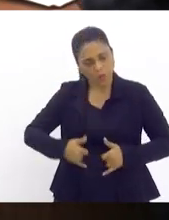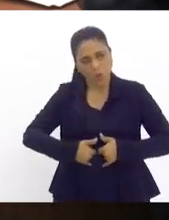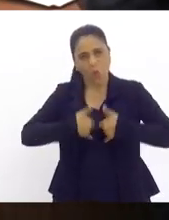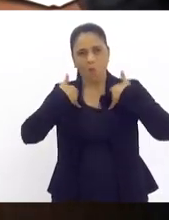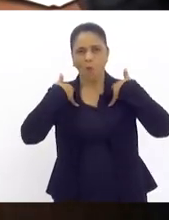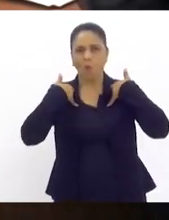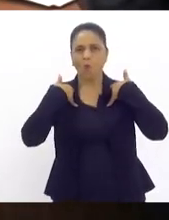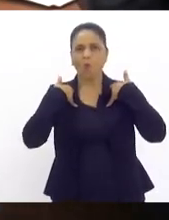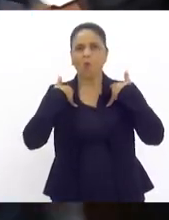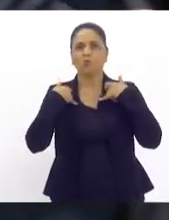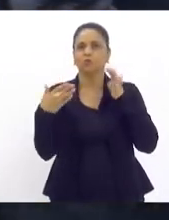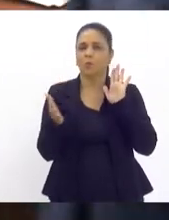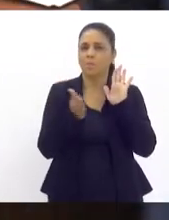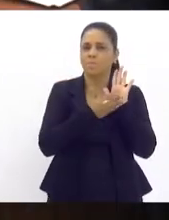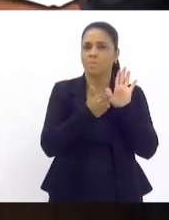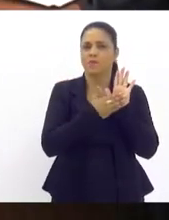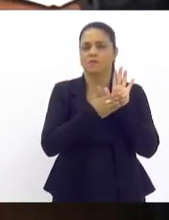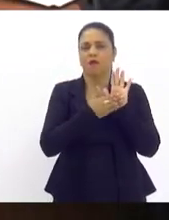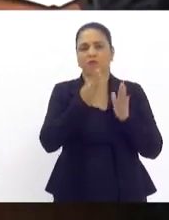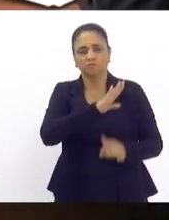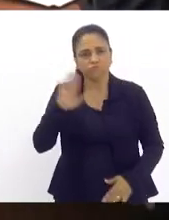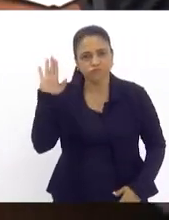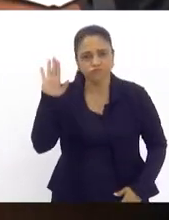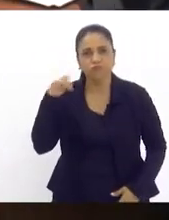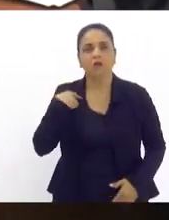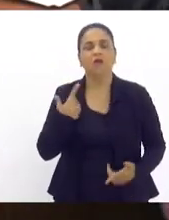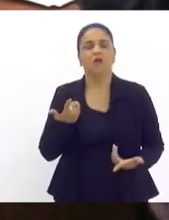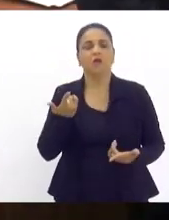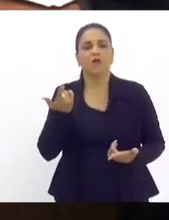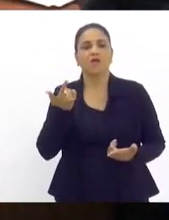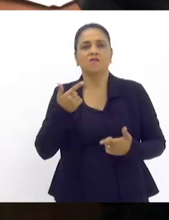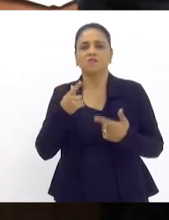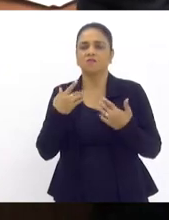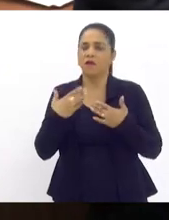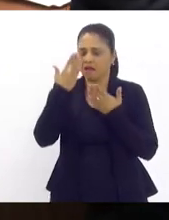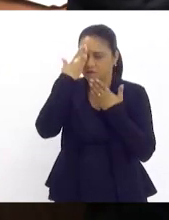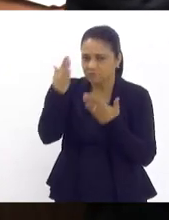quero agradecer a todos os colegas que votaram a favor